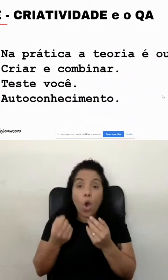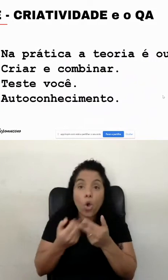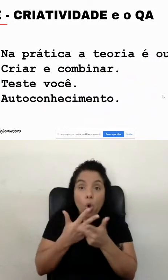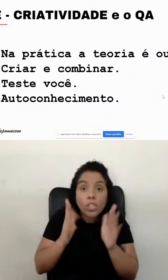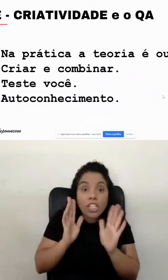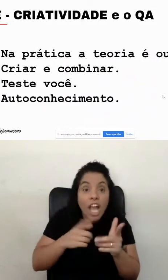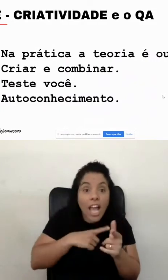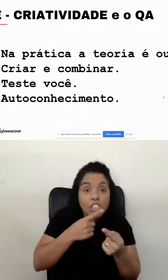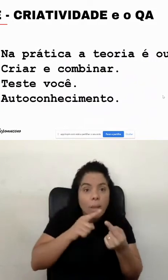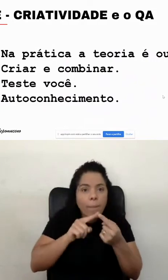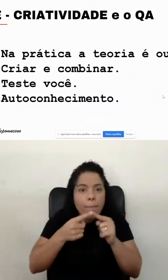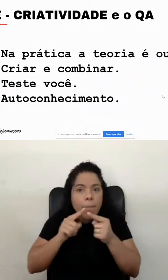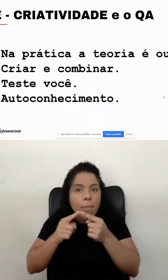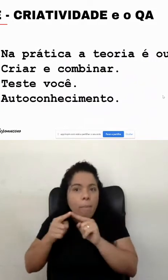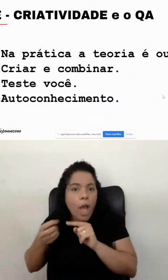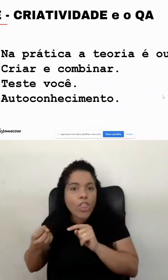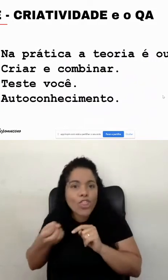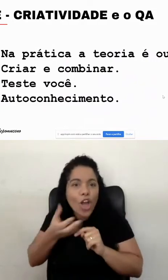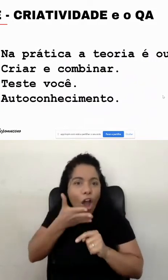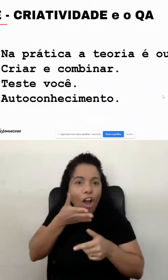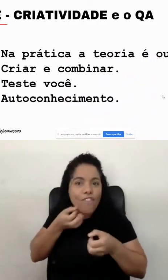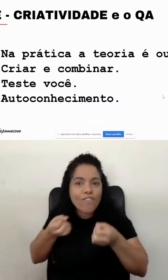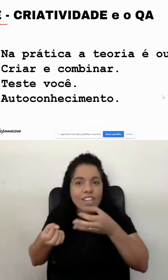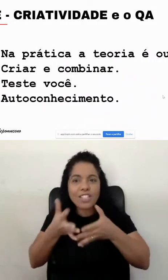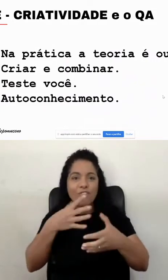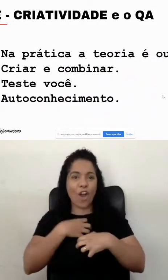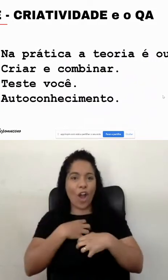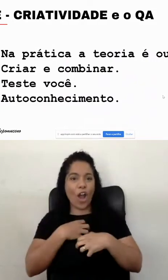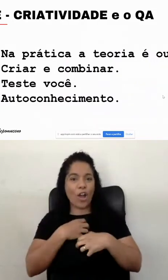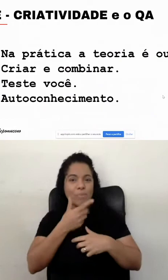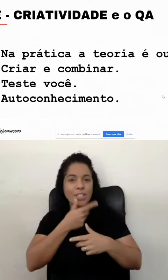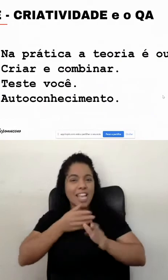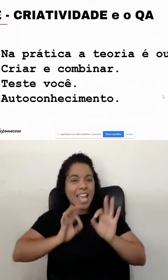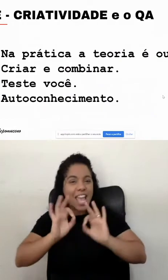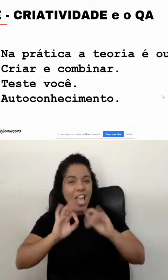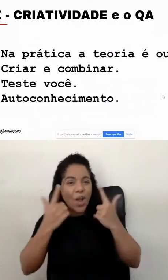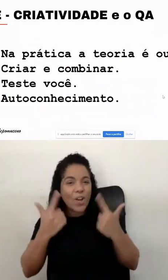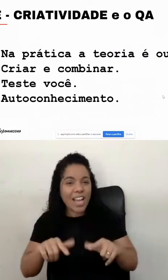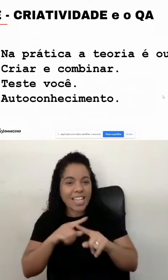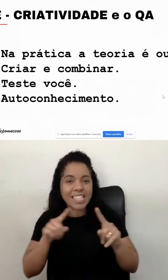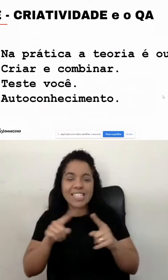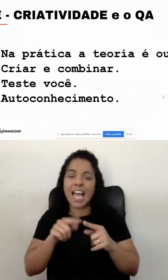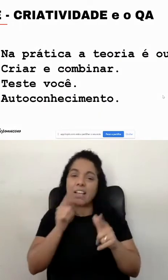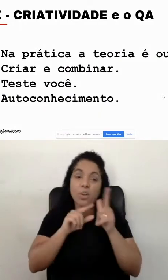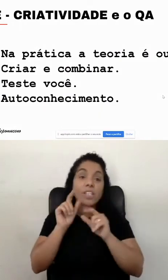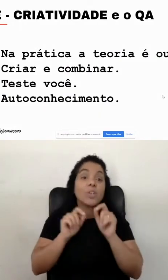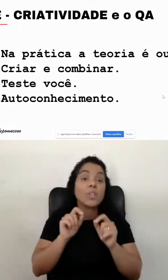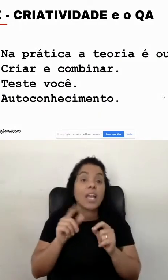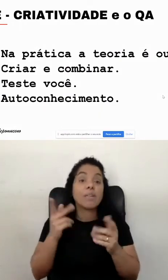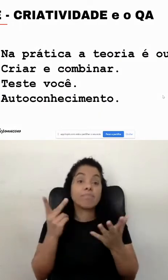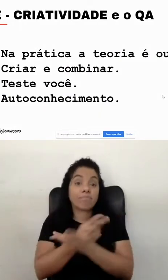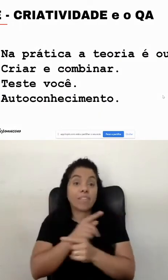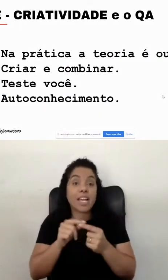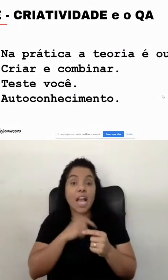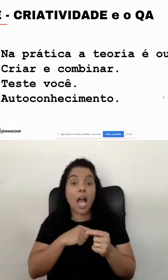novas combinações, criar novas maneiras, né, reorganizar, e com isso o que acontece? Você acaba